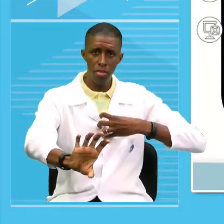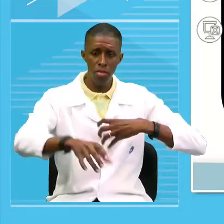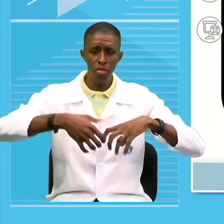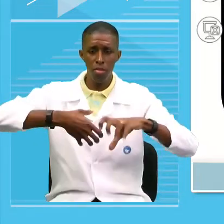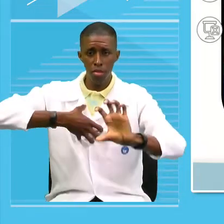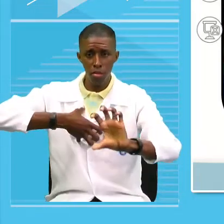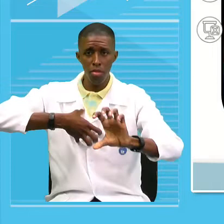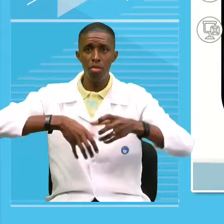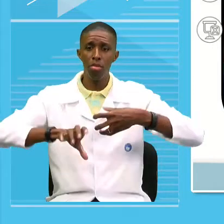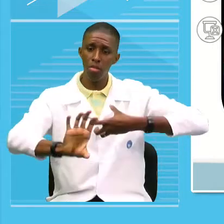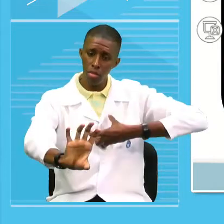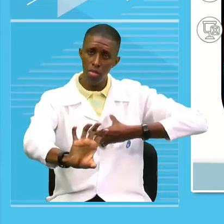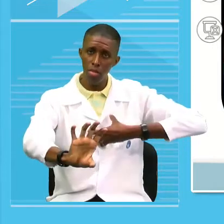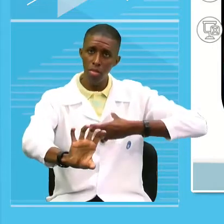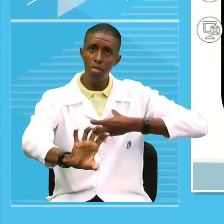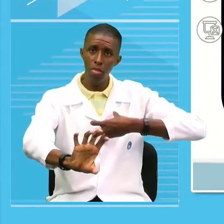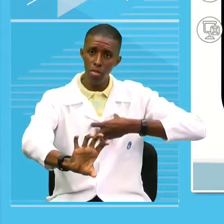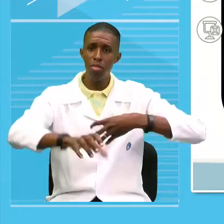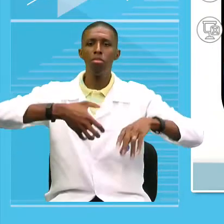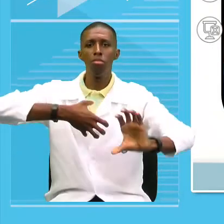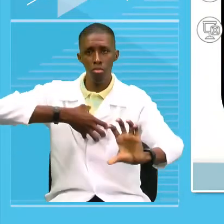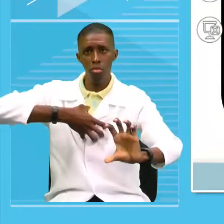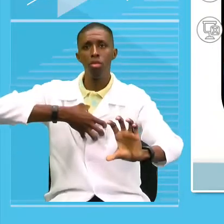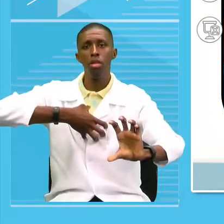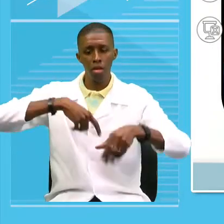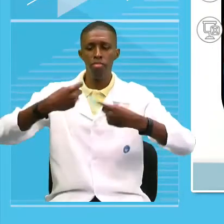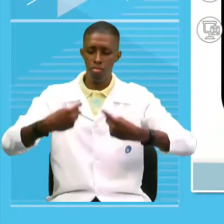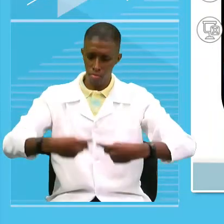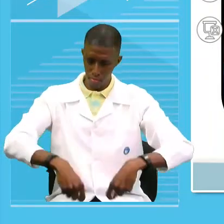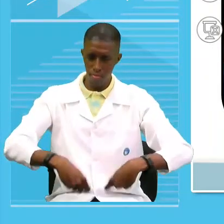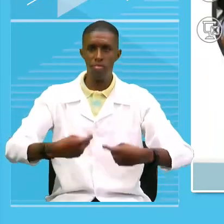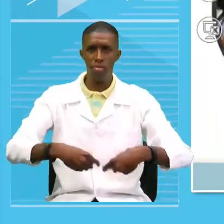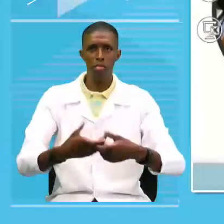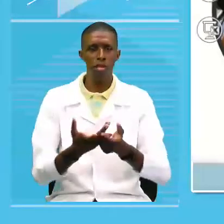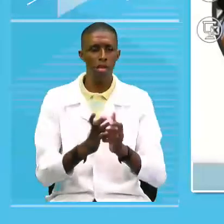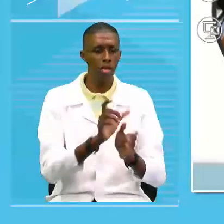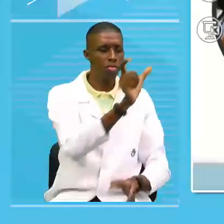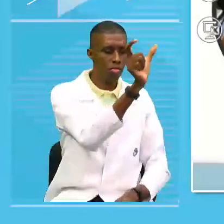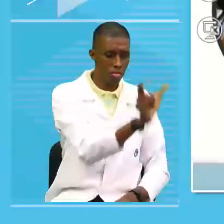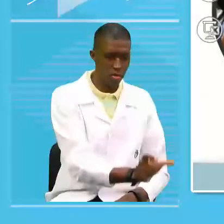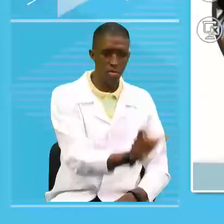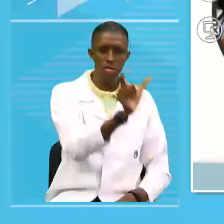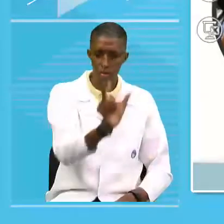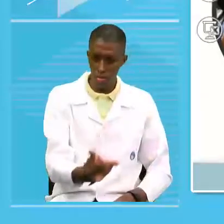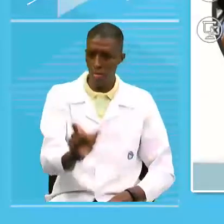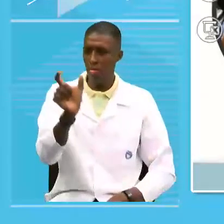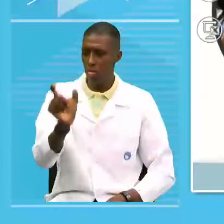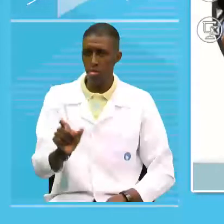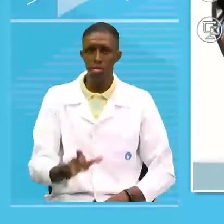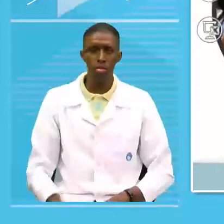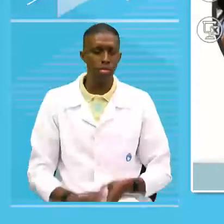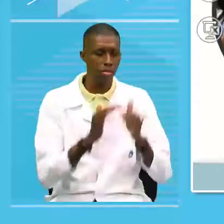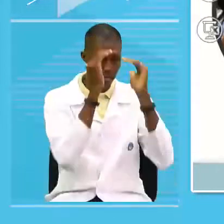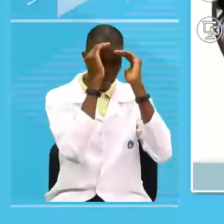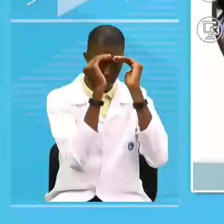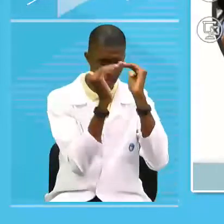e isso também aprender a fazer e a gente aprende isso também é dentro da escola